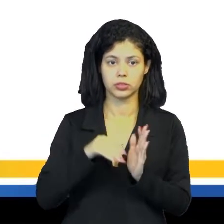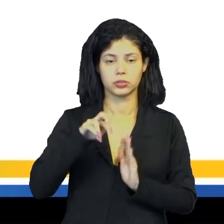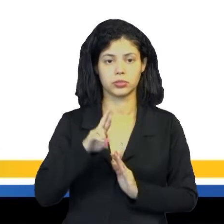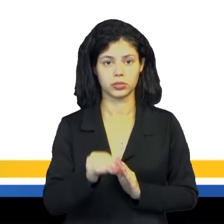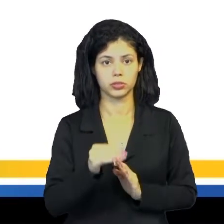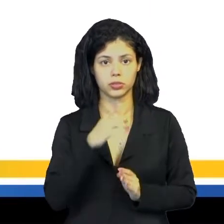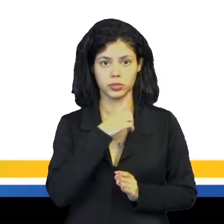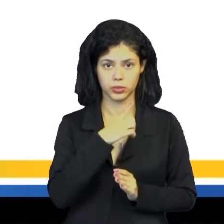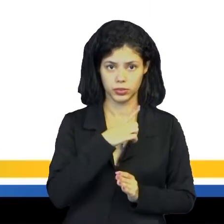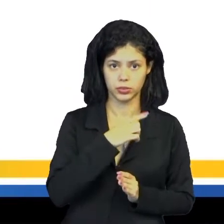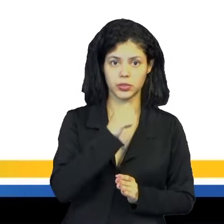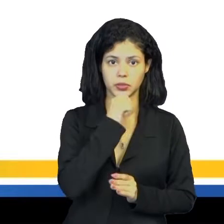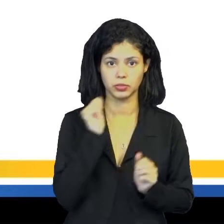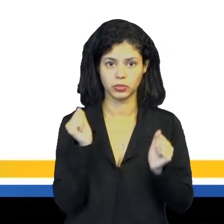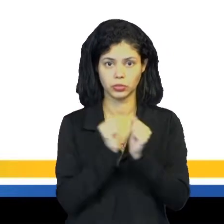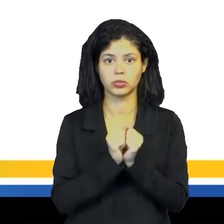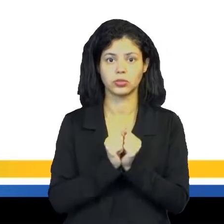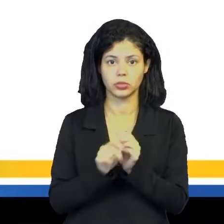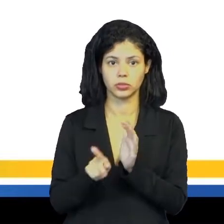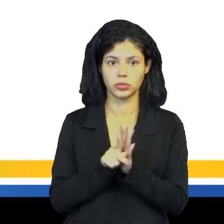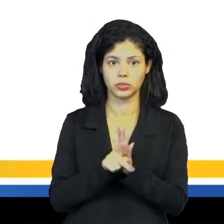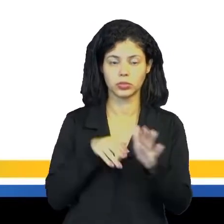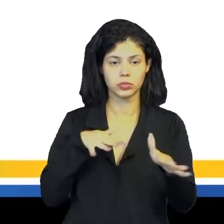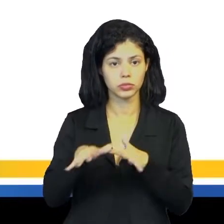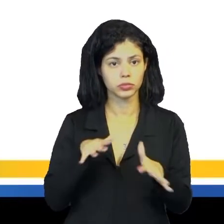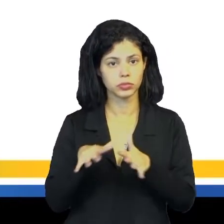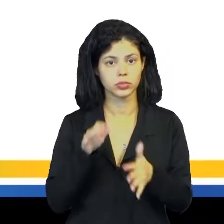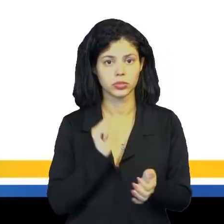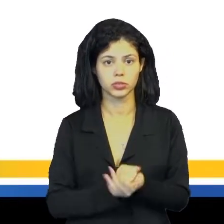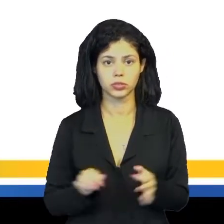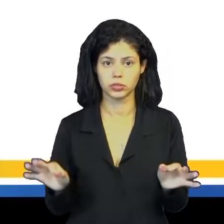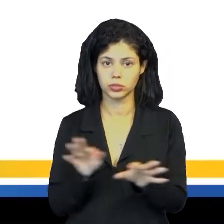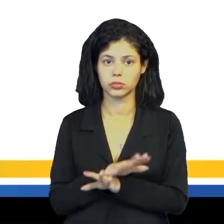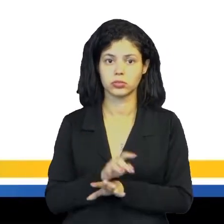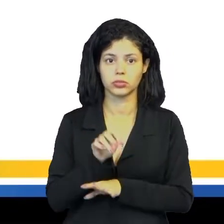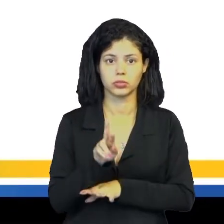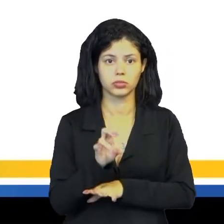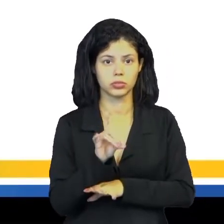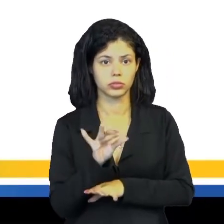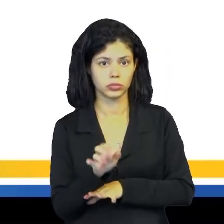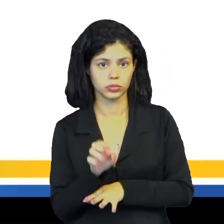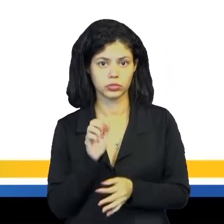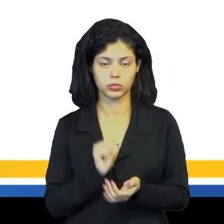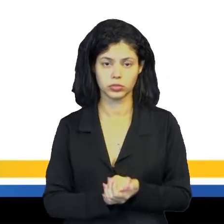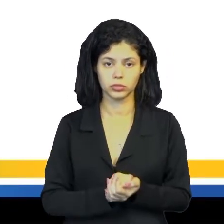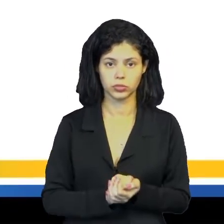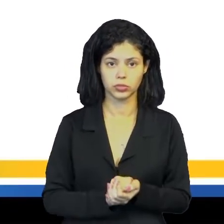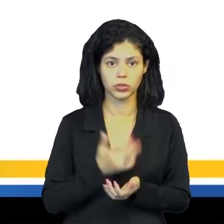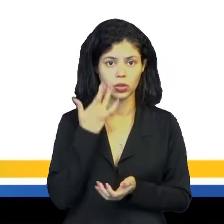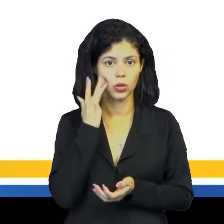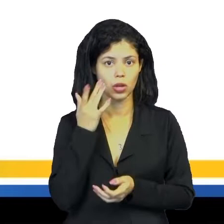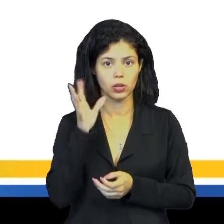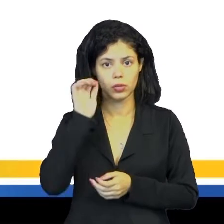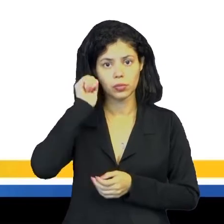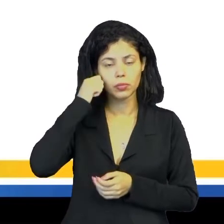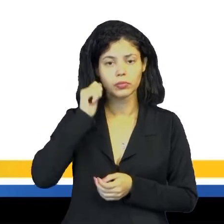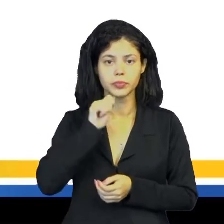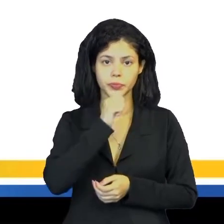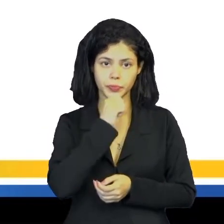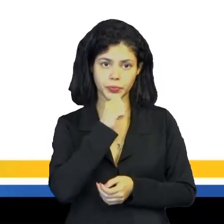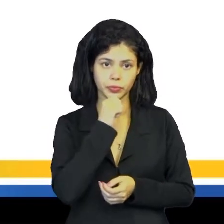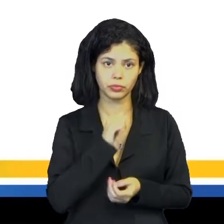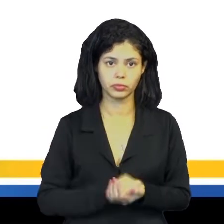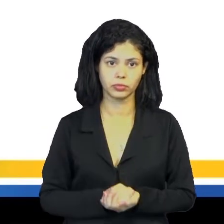Marechal para convencê-lo a juntar-se a eles em um movimento para derrubar o Visconde de Ouro Preto do gabinete